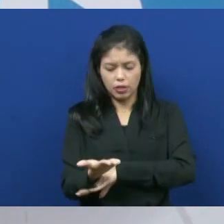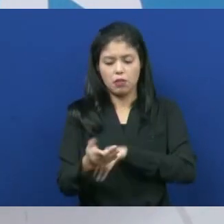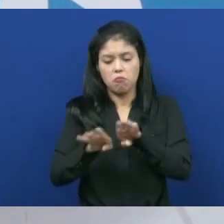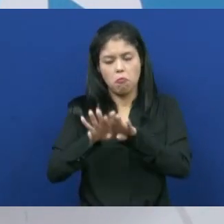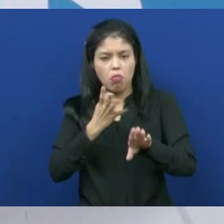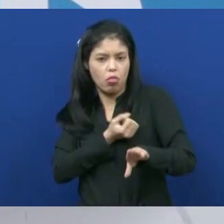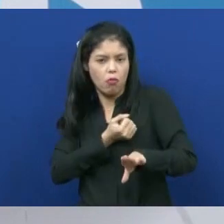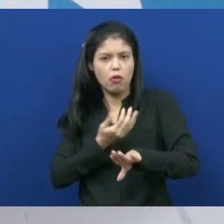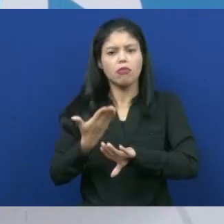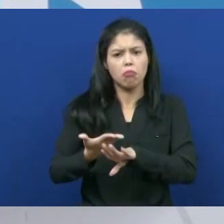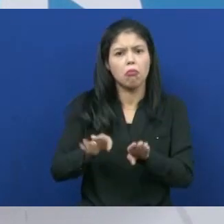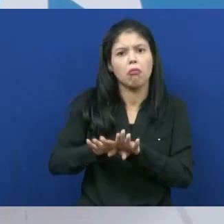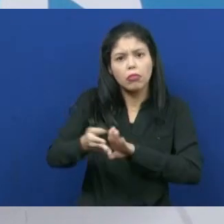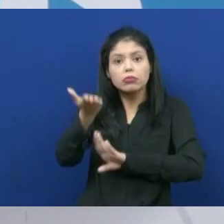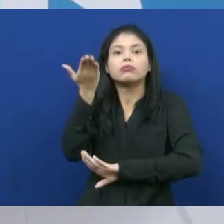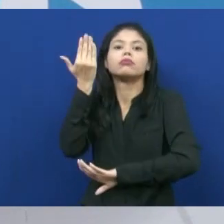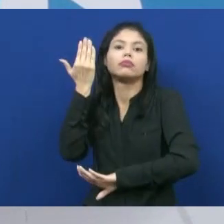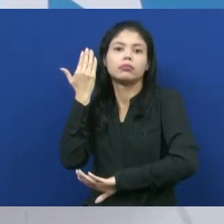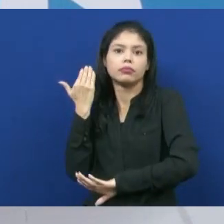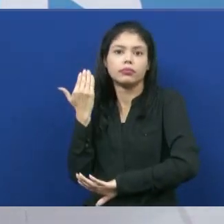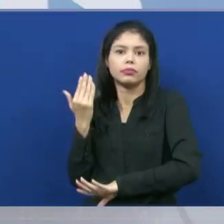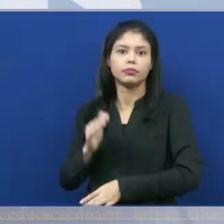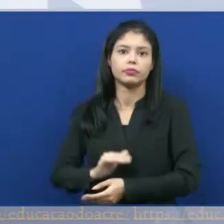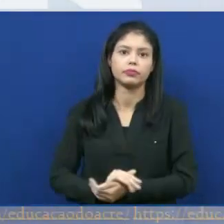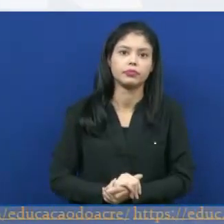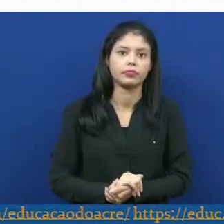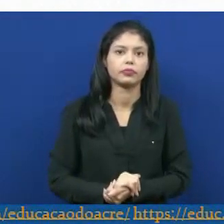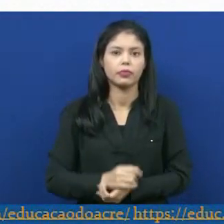anterior. Observe na próxima imagem.